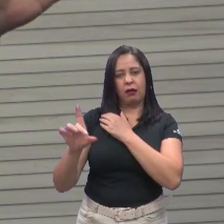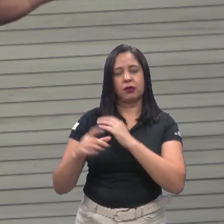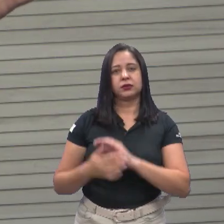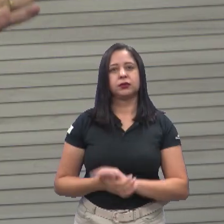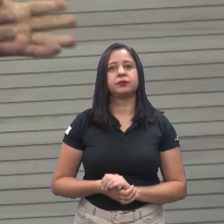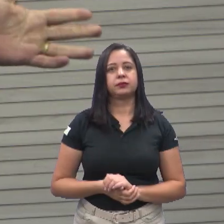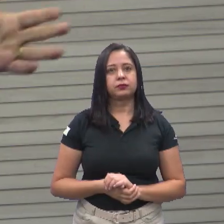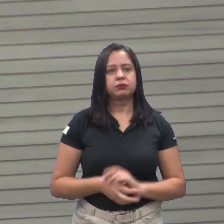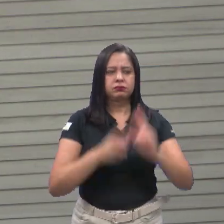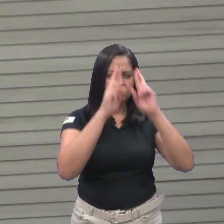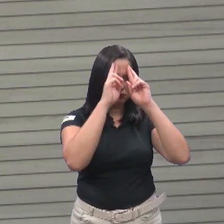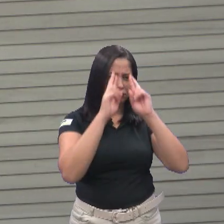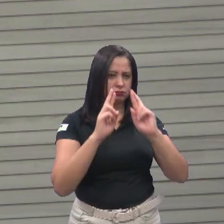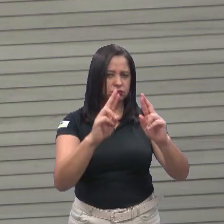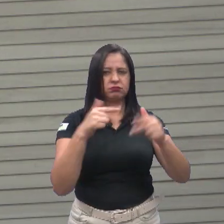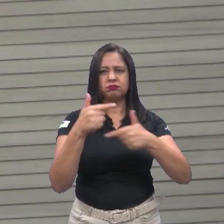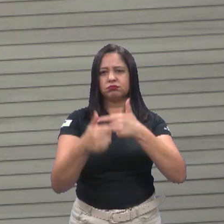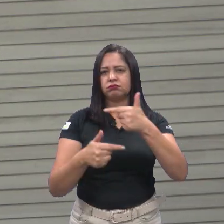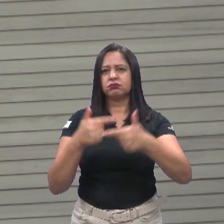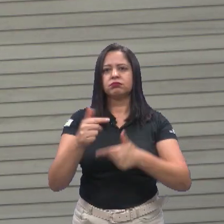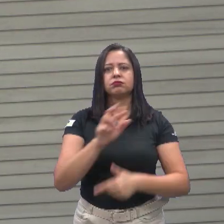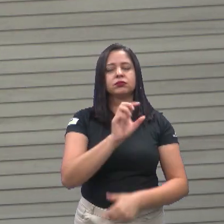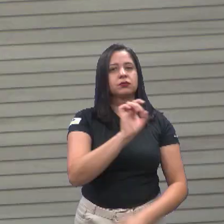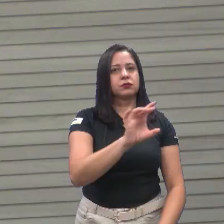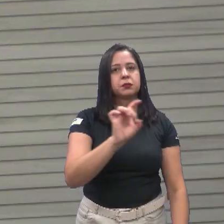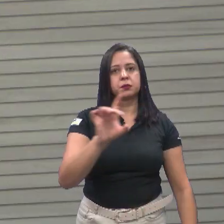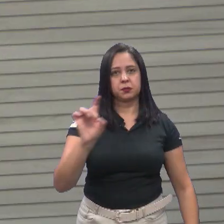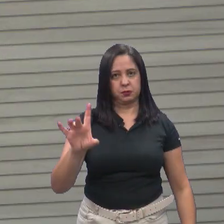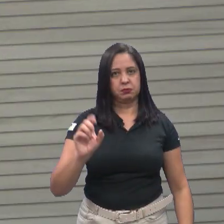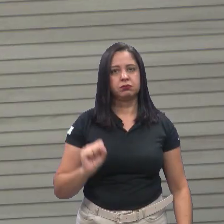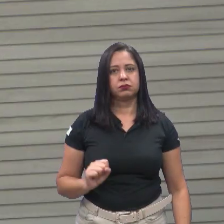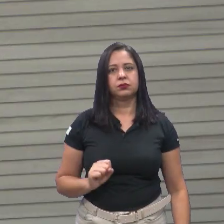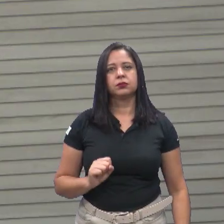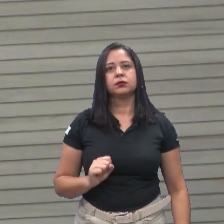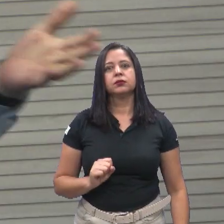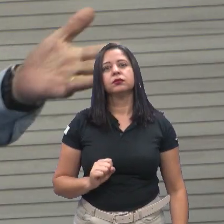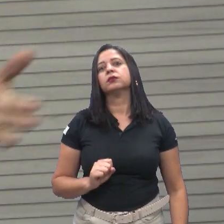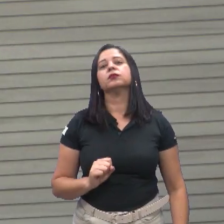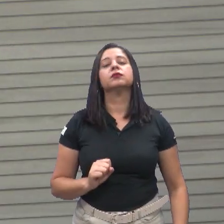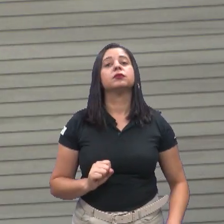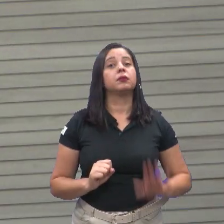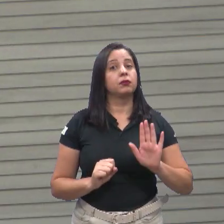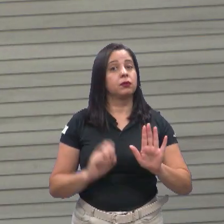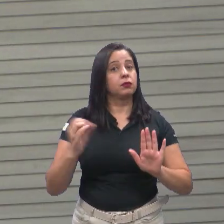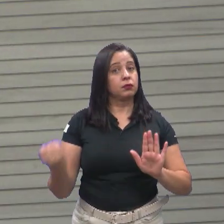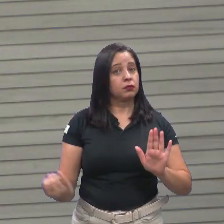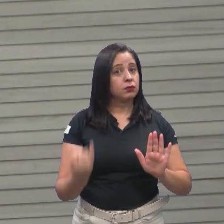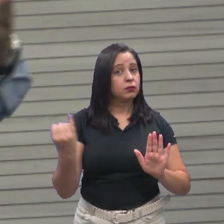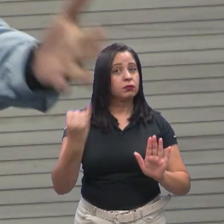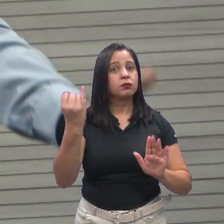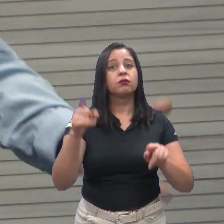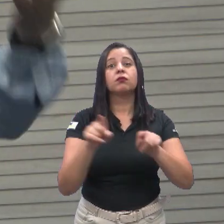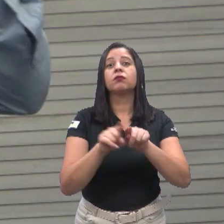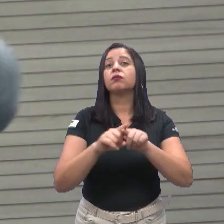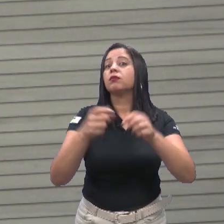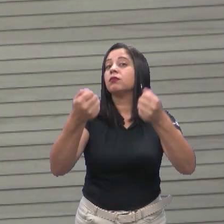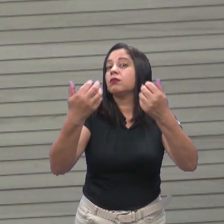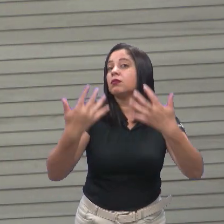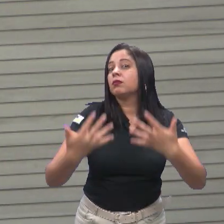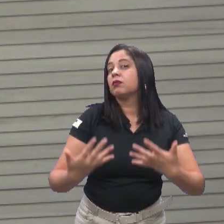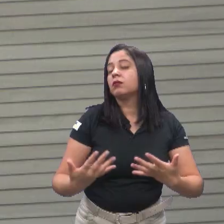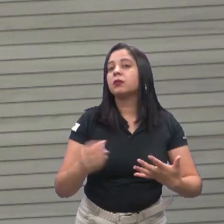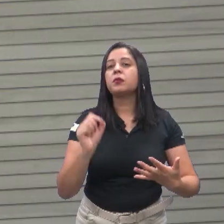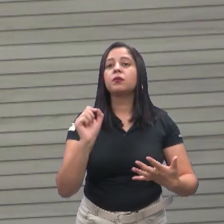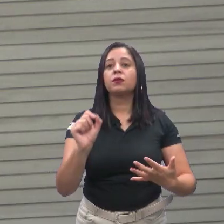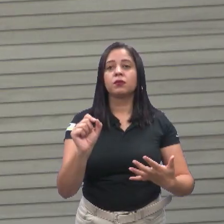gente respeita o trabalho que cada um faz na sua comunidade e no seu segmento. E é importante também que a gente traga aqui a lucidez em